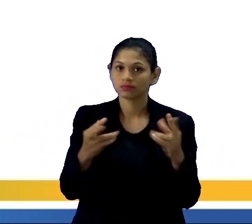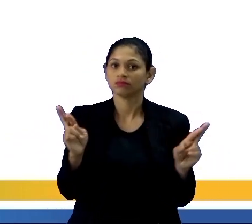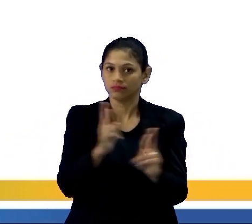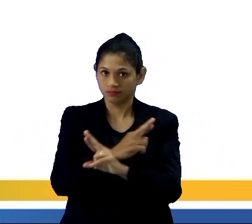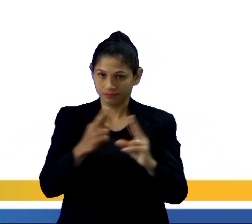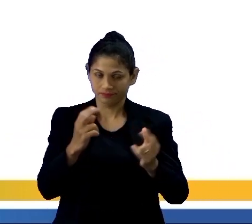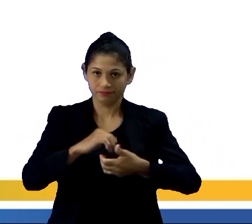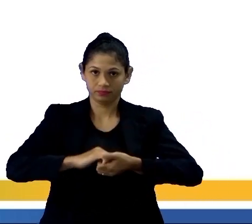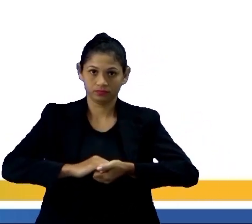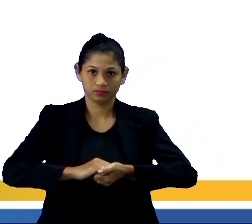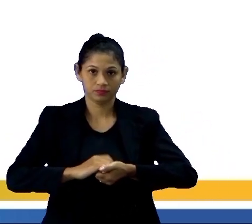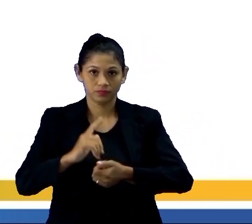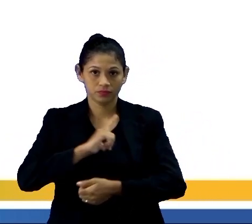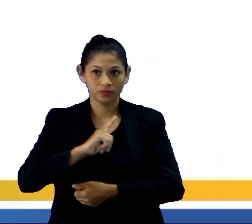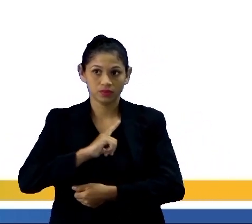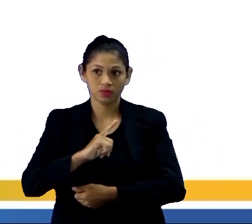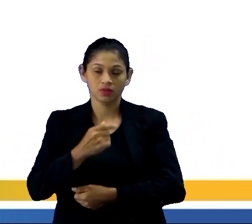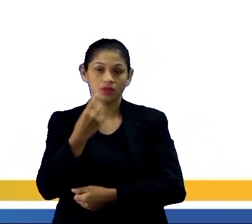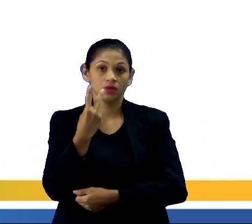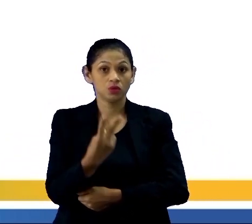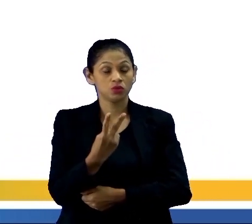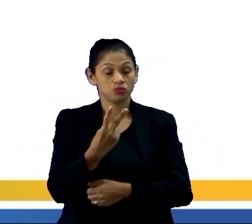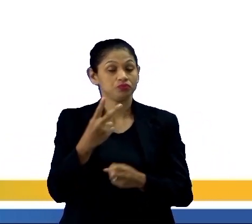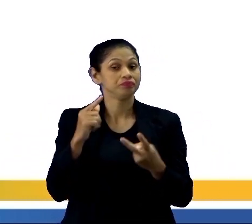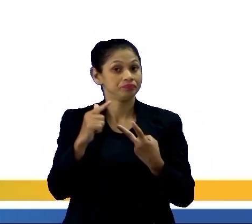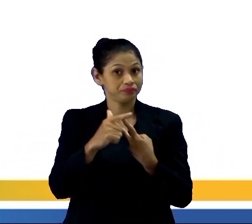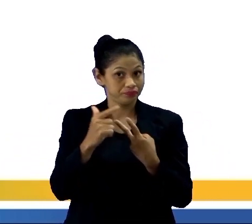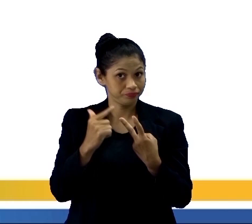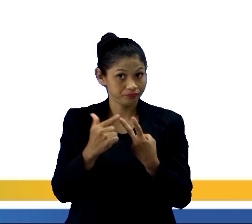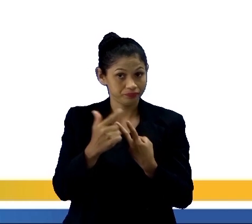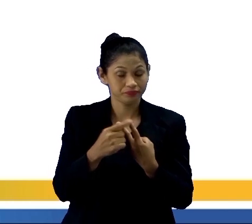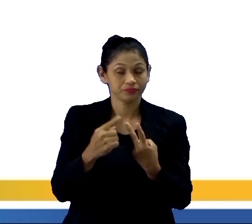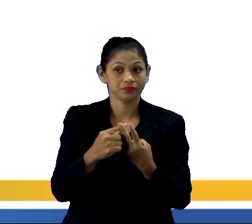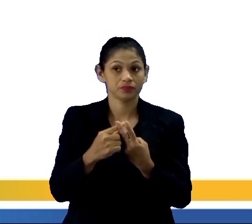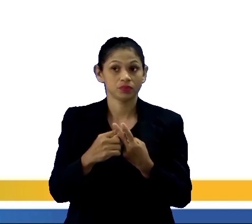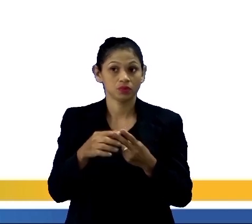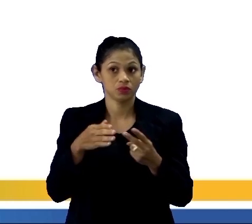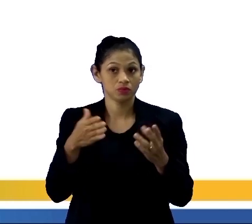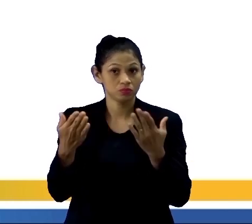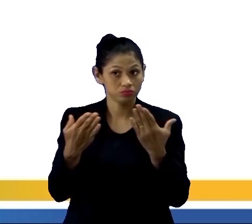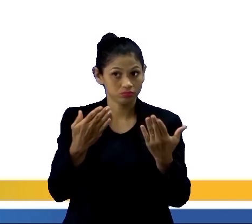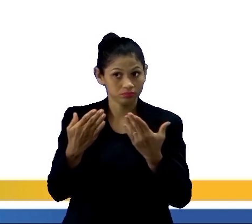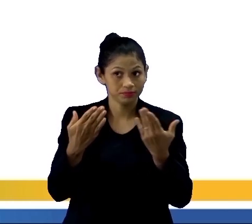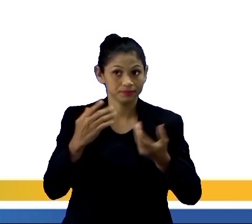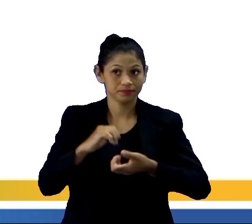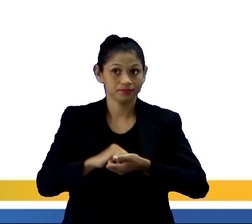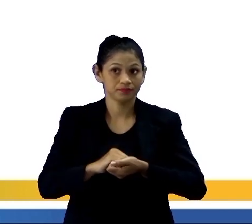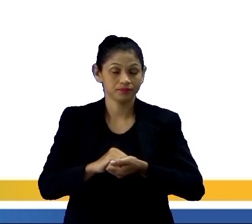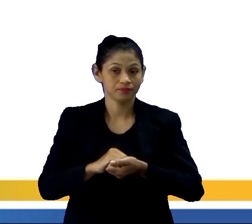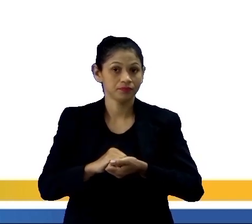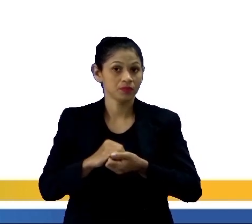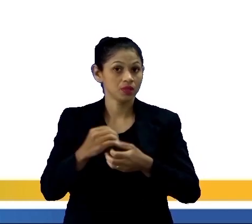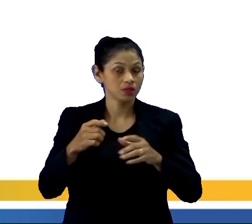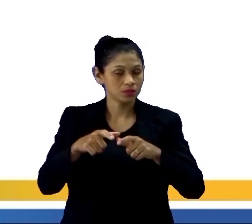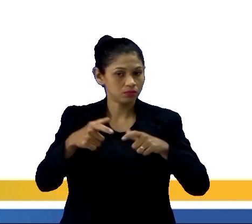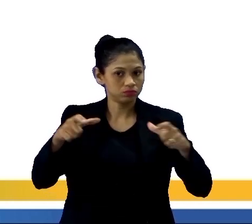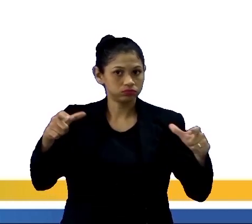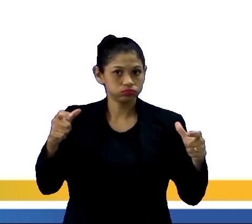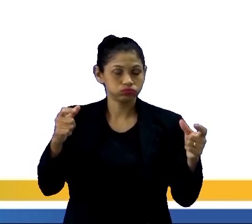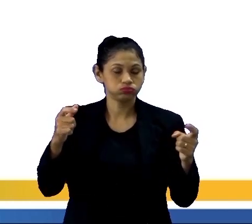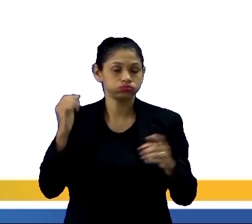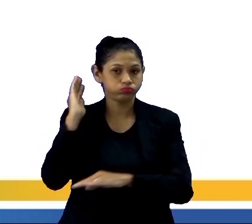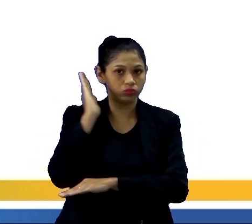elas. Temos duas possibilidades para essa proporcionalidade entre as grandezas: grandezas